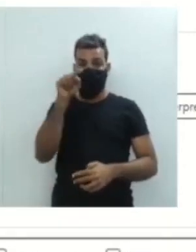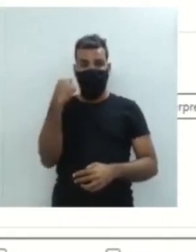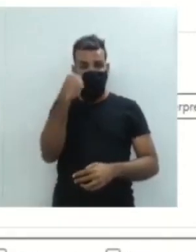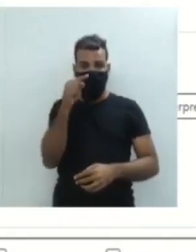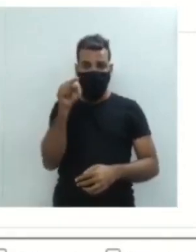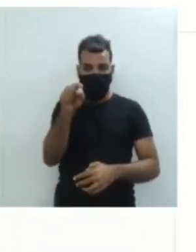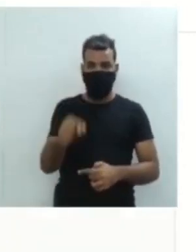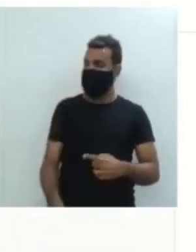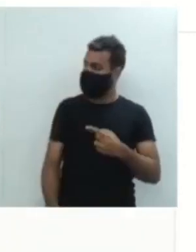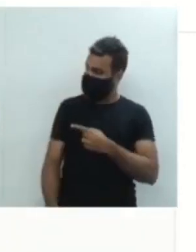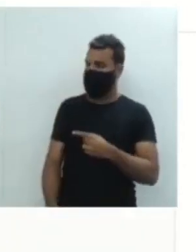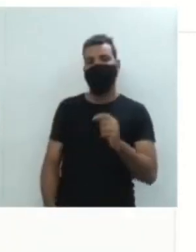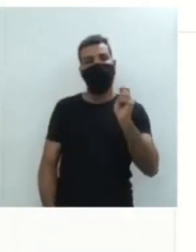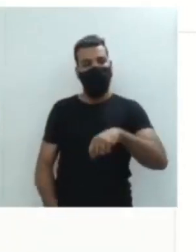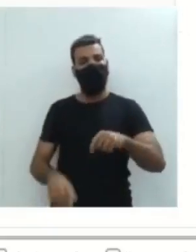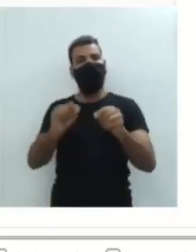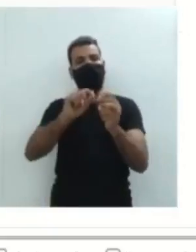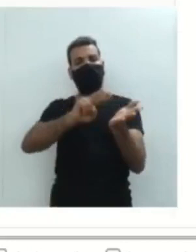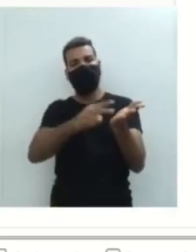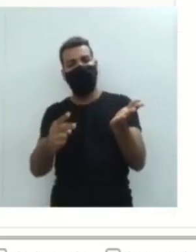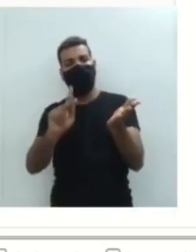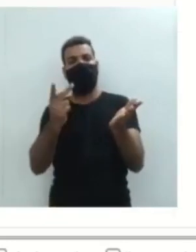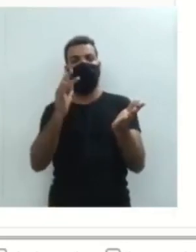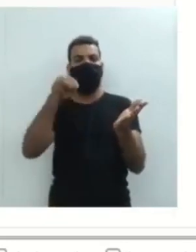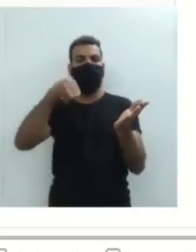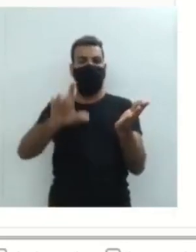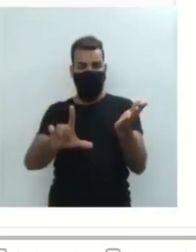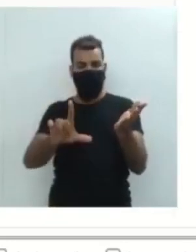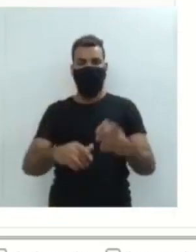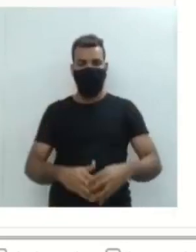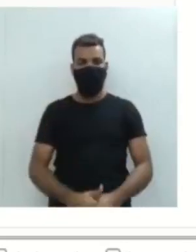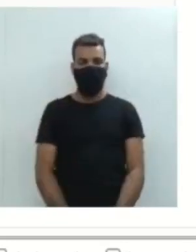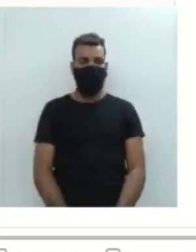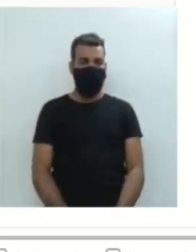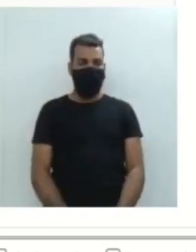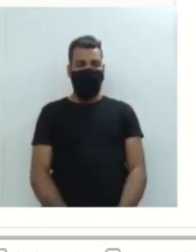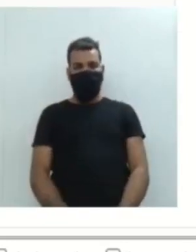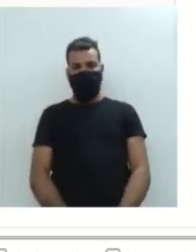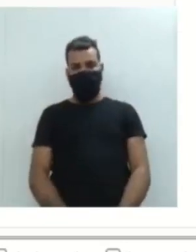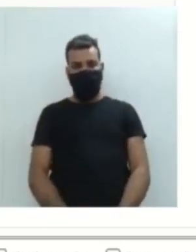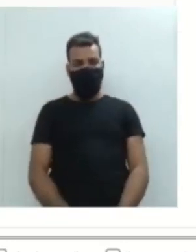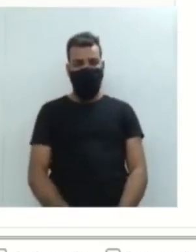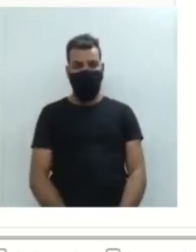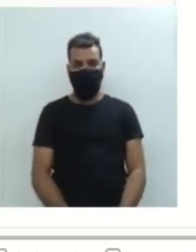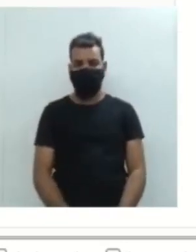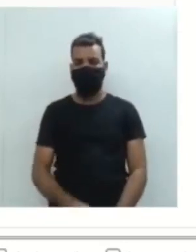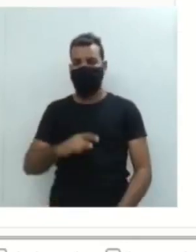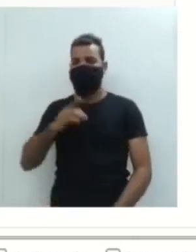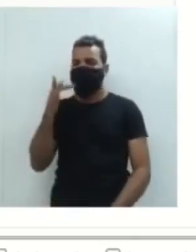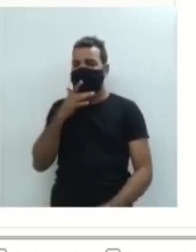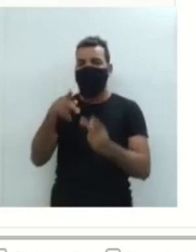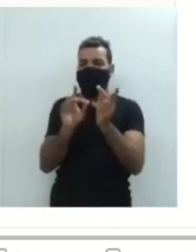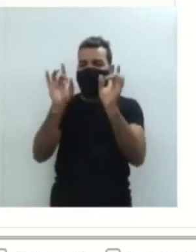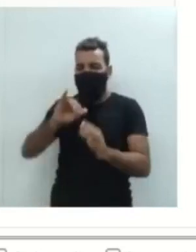olhinho para que ele possa fazer Interpretação para o HTML a gente tem uma visualização melhor nós temos aqui Aproveita e nosso delicioso